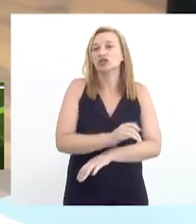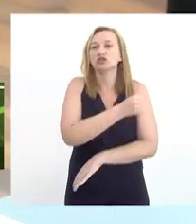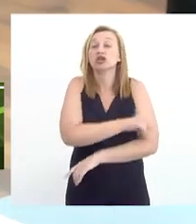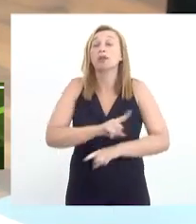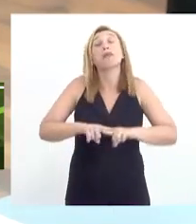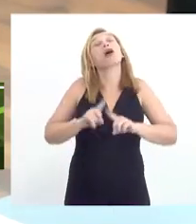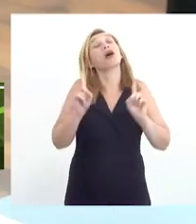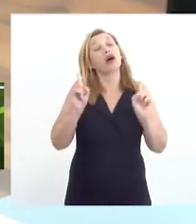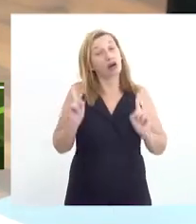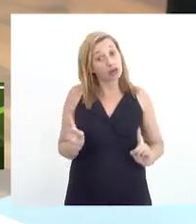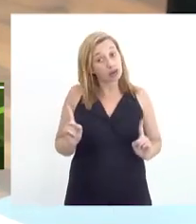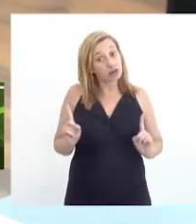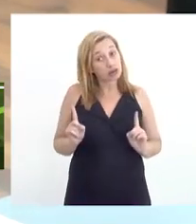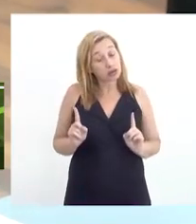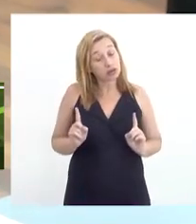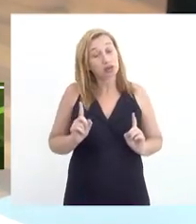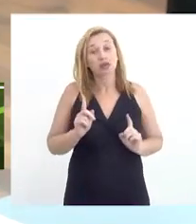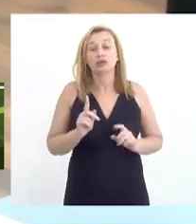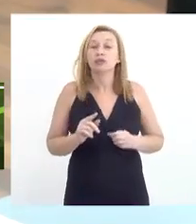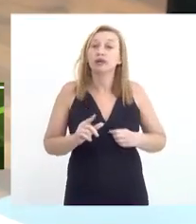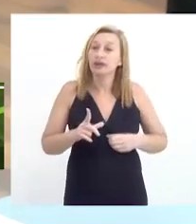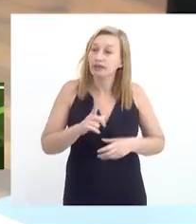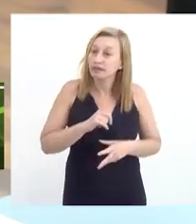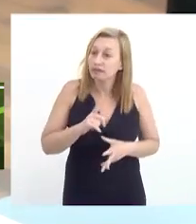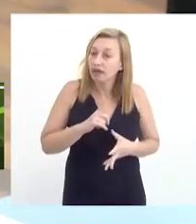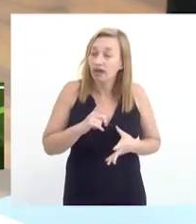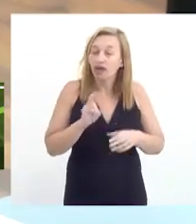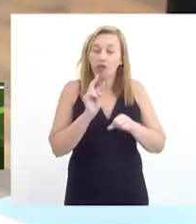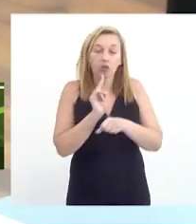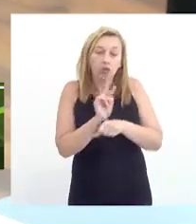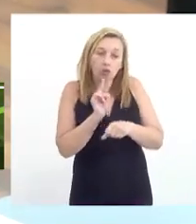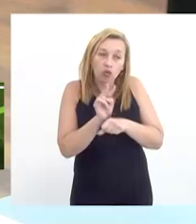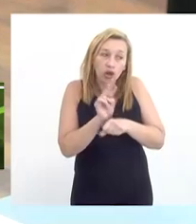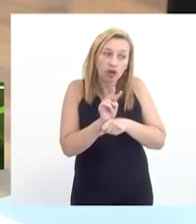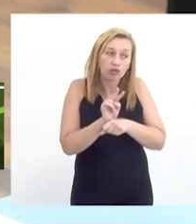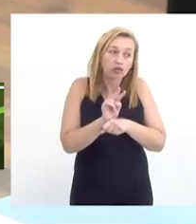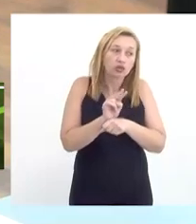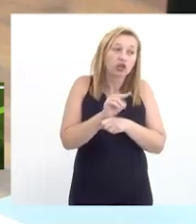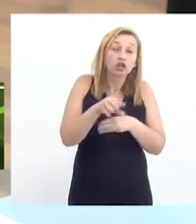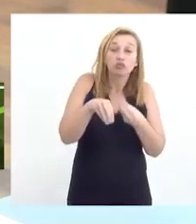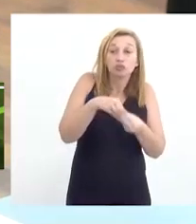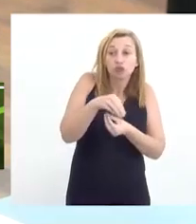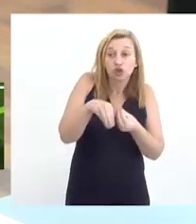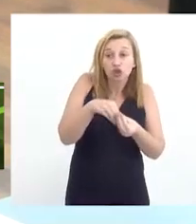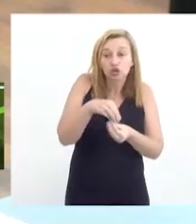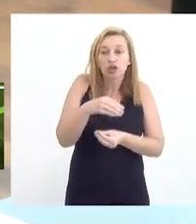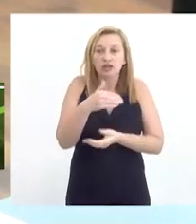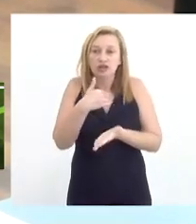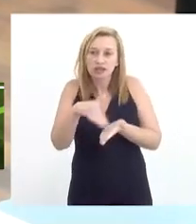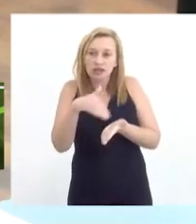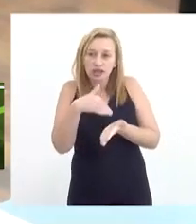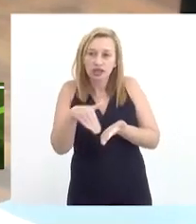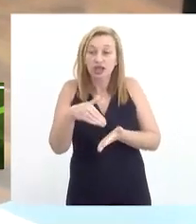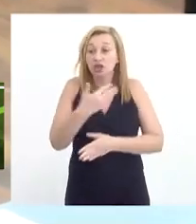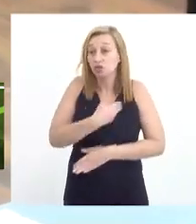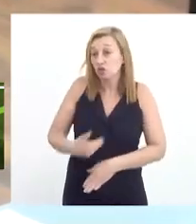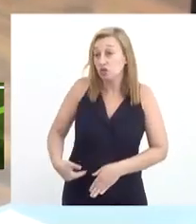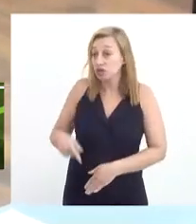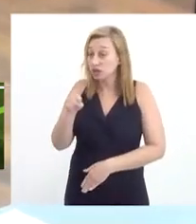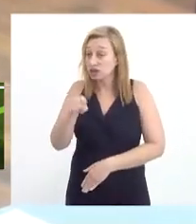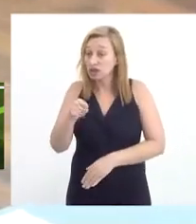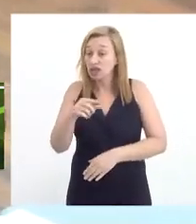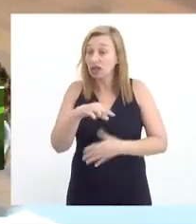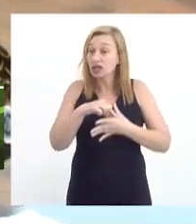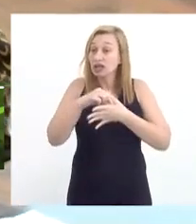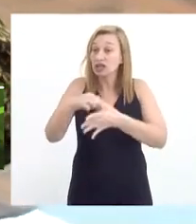Para reforçar Que haja Um monitoramento Misto Secretários de governo Aqui E líder do